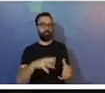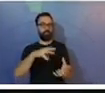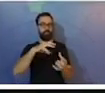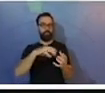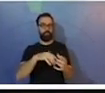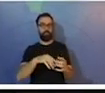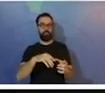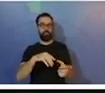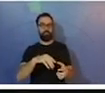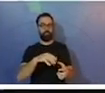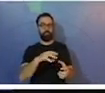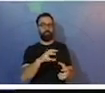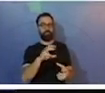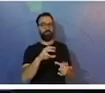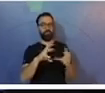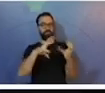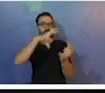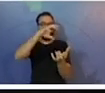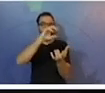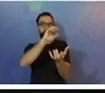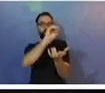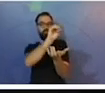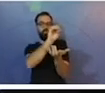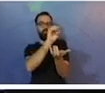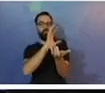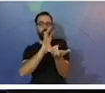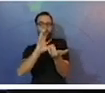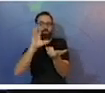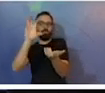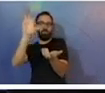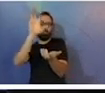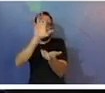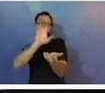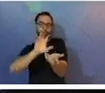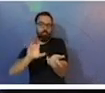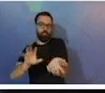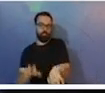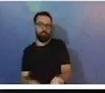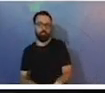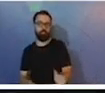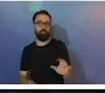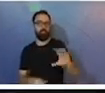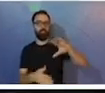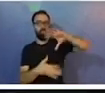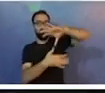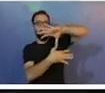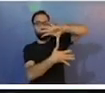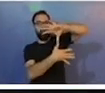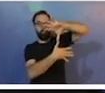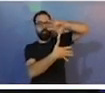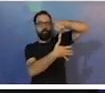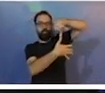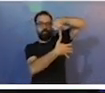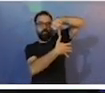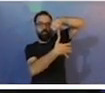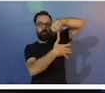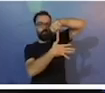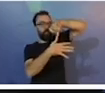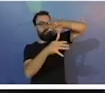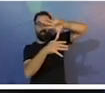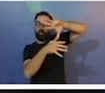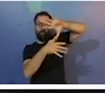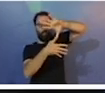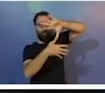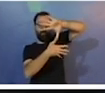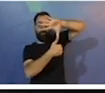terra, né, os continentes. Desse lado, as Américas. América do Norte, porque está em cima. Central,